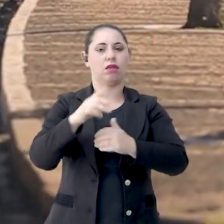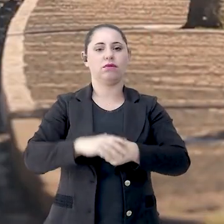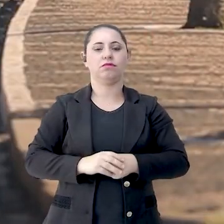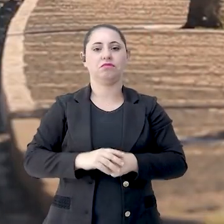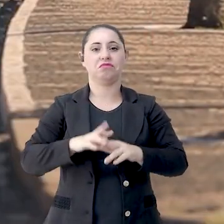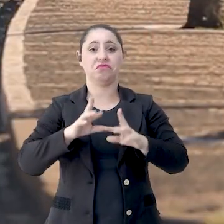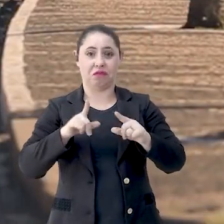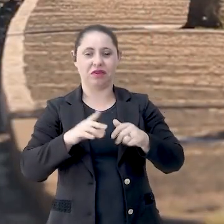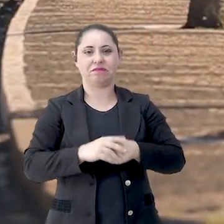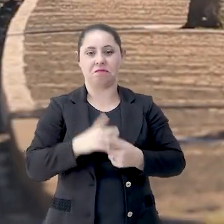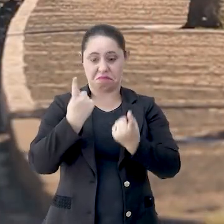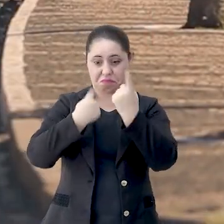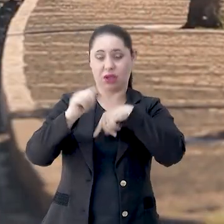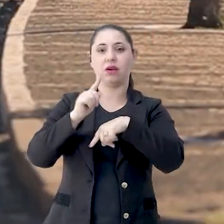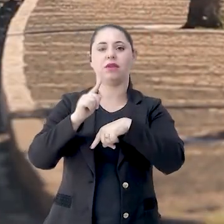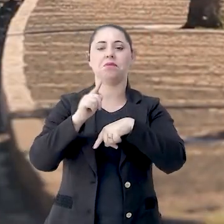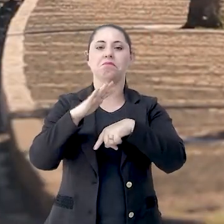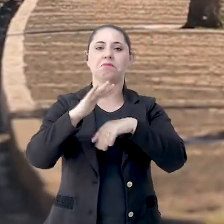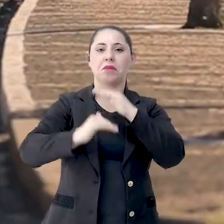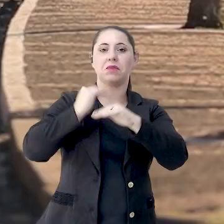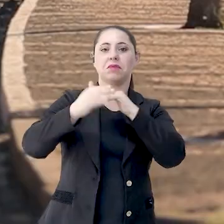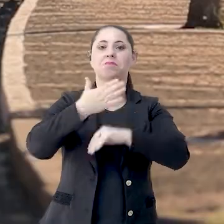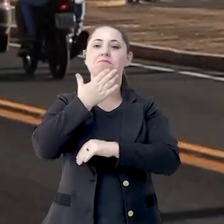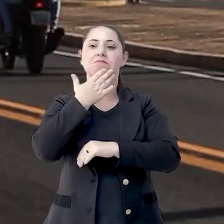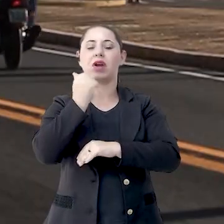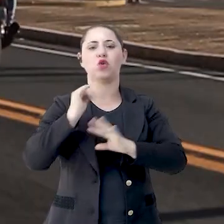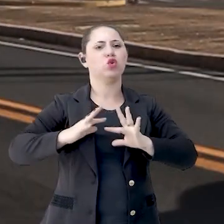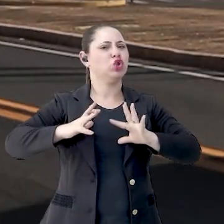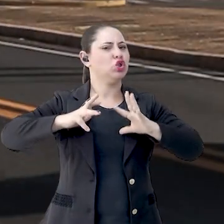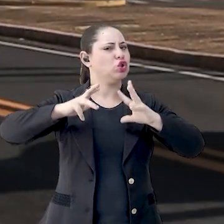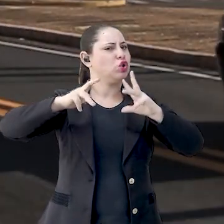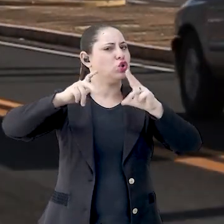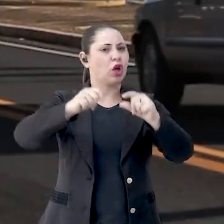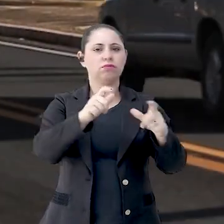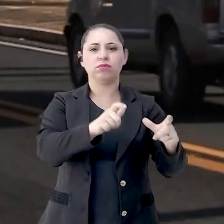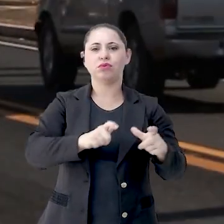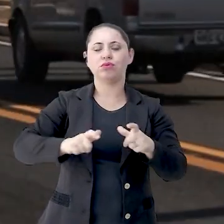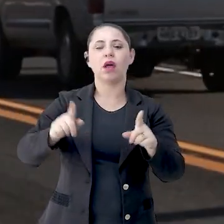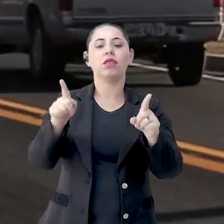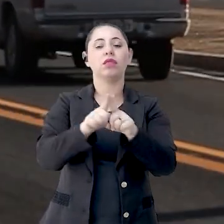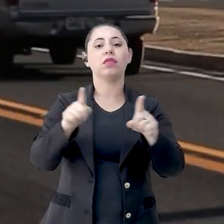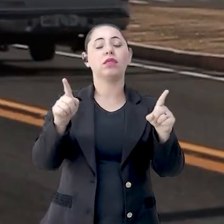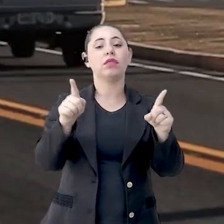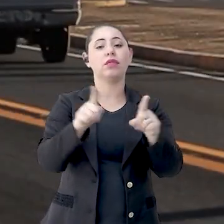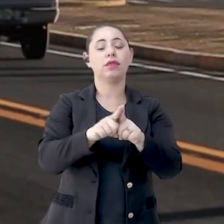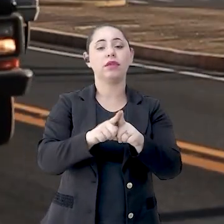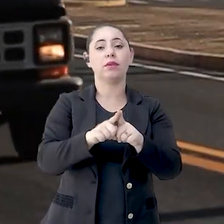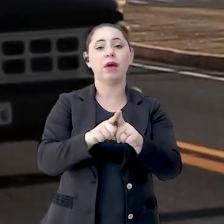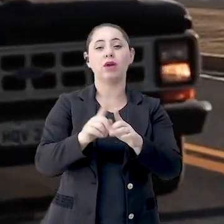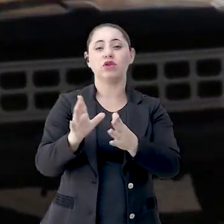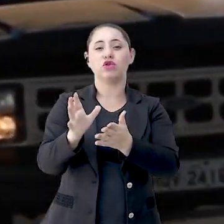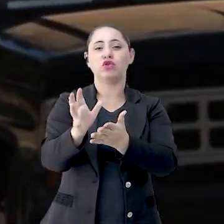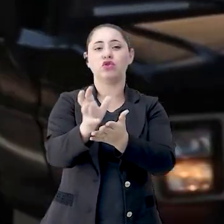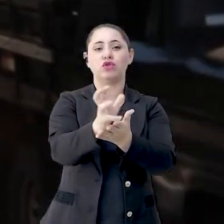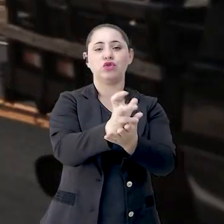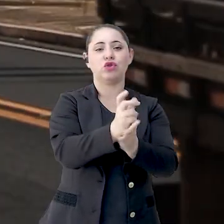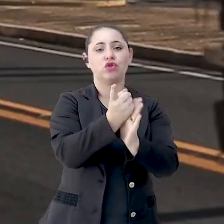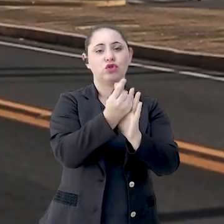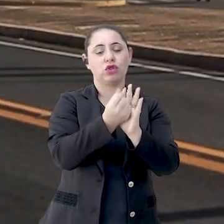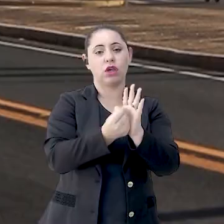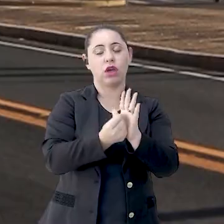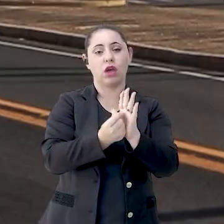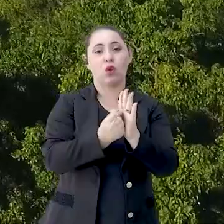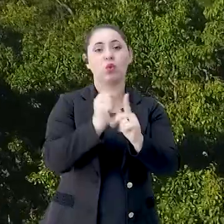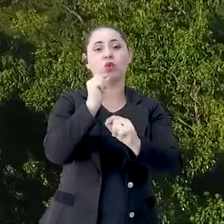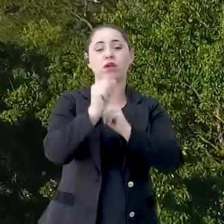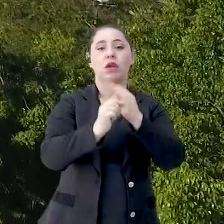os itens, inclusive na arrecadação, que passou a casa dos 80 milhões de reais em